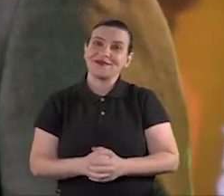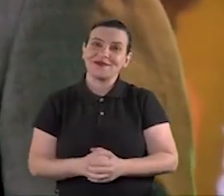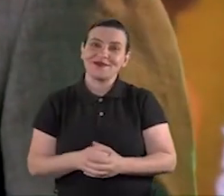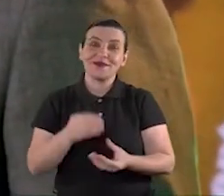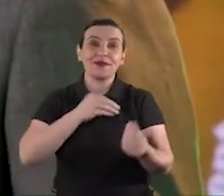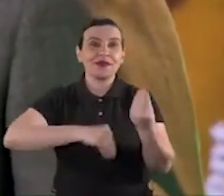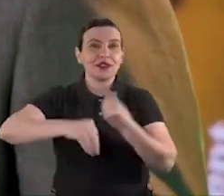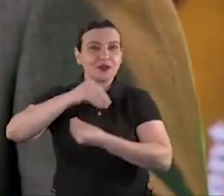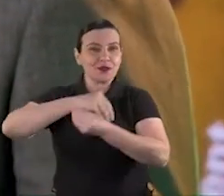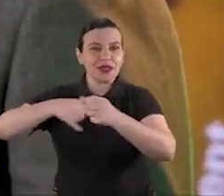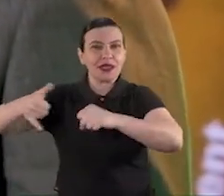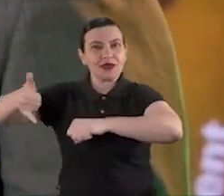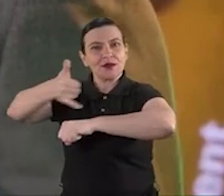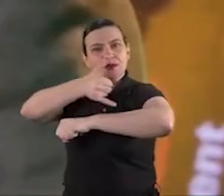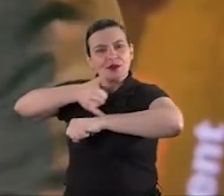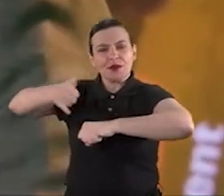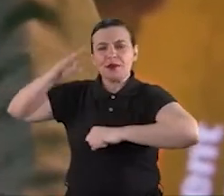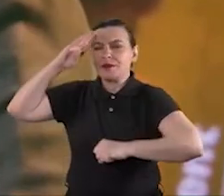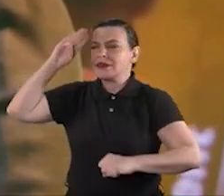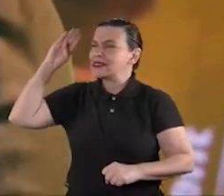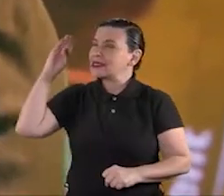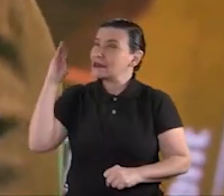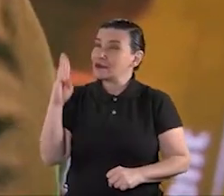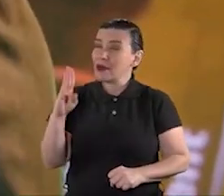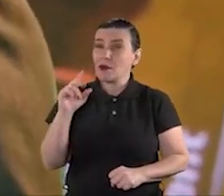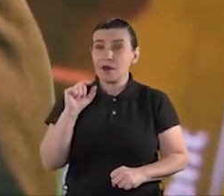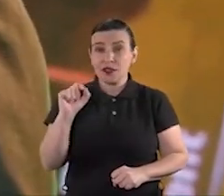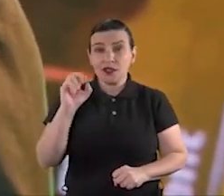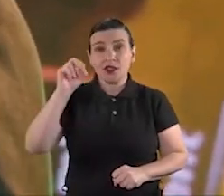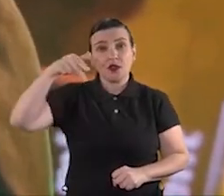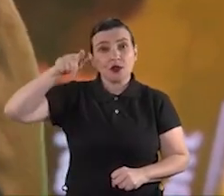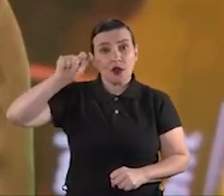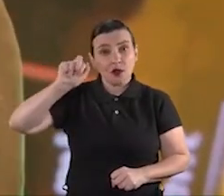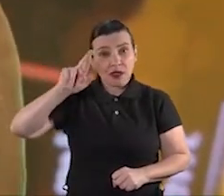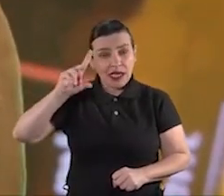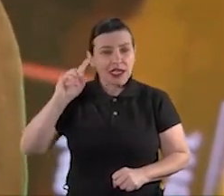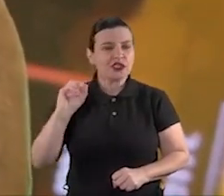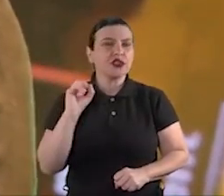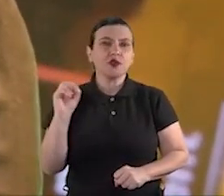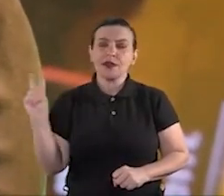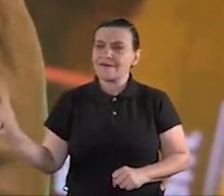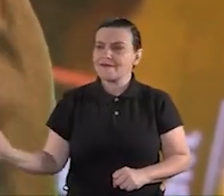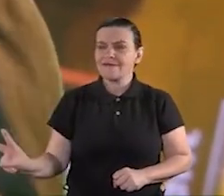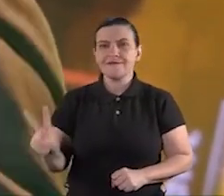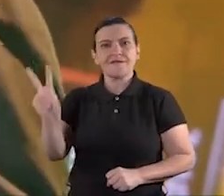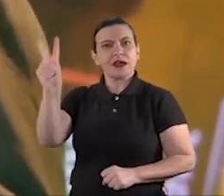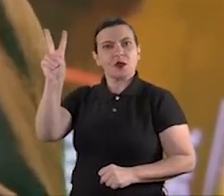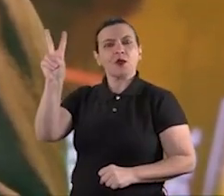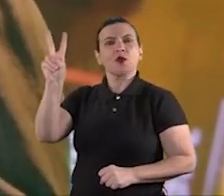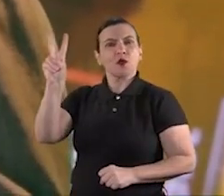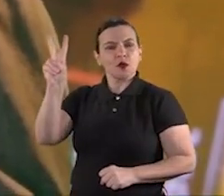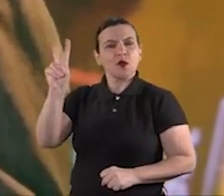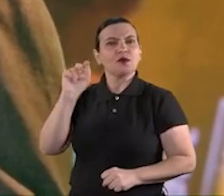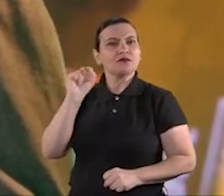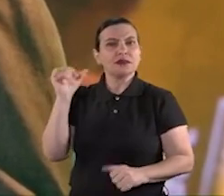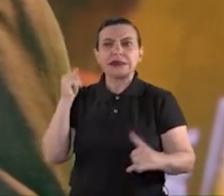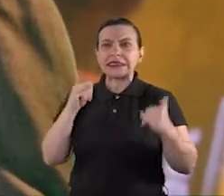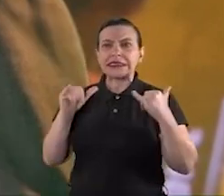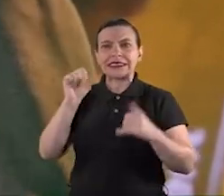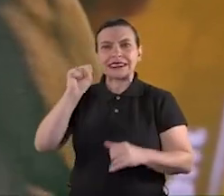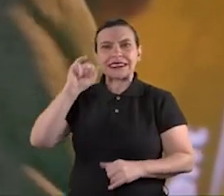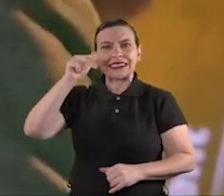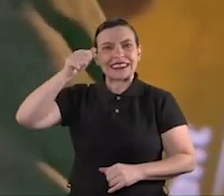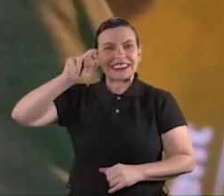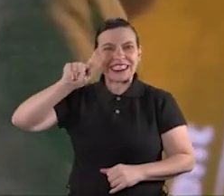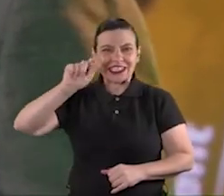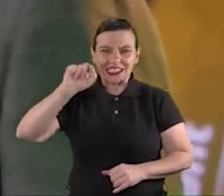misturar os óleos essenciais principalmente no caso do um Garde produz valor sinérgico sinergia é